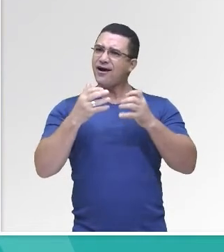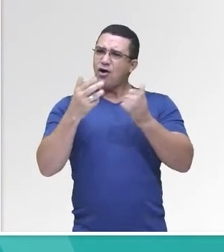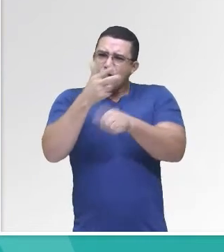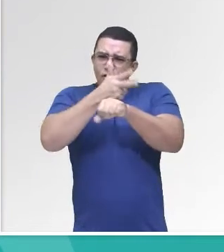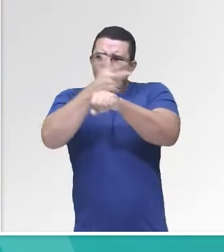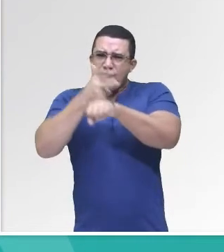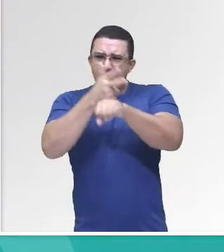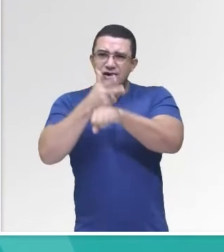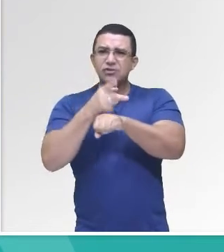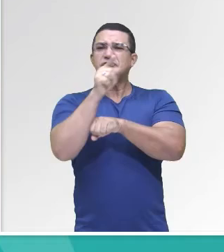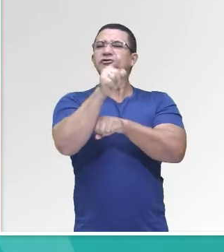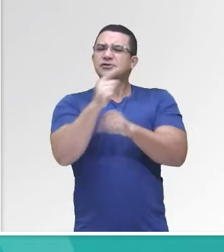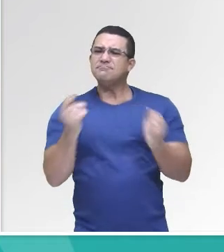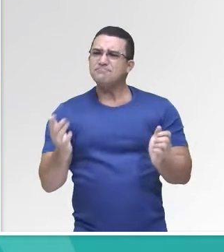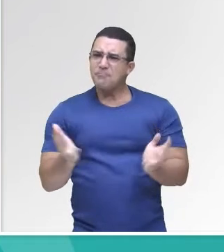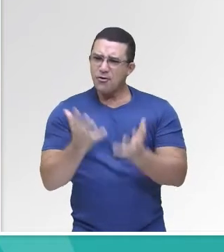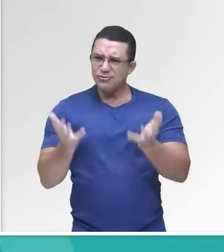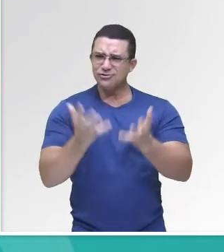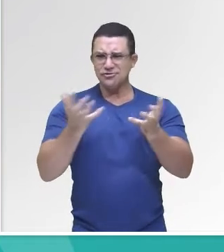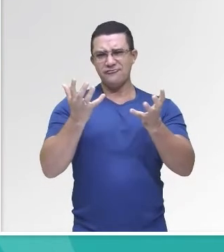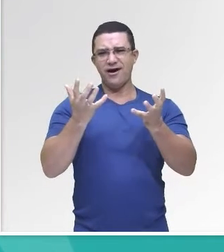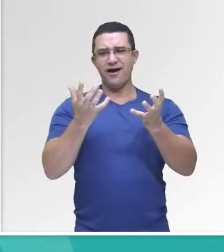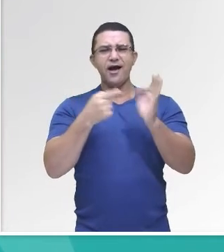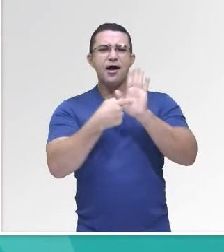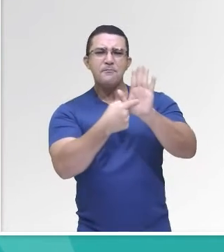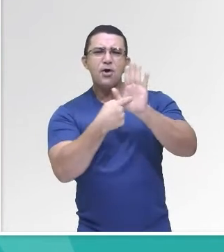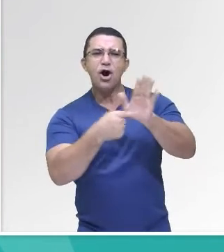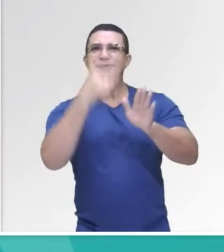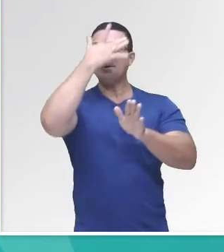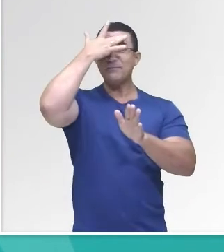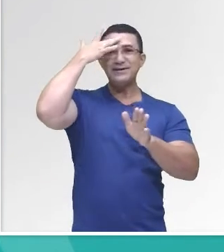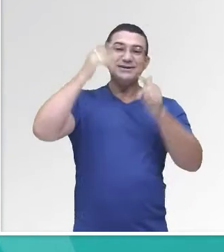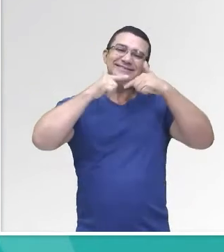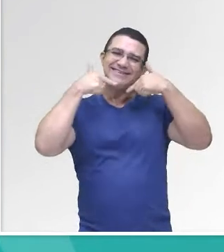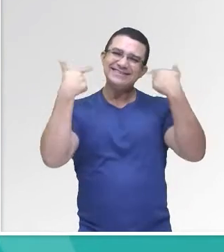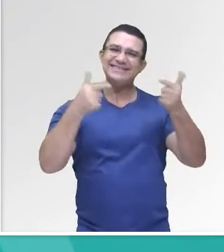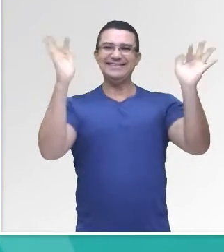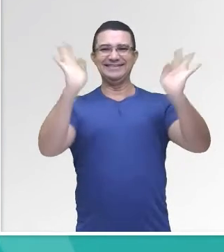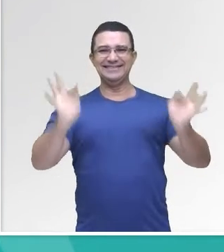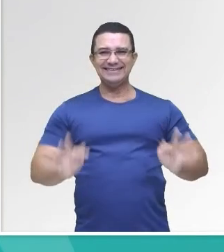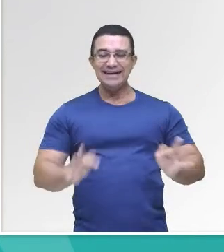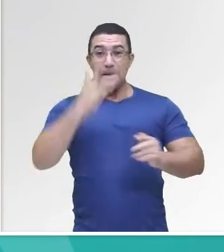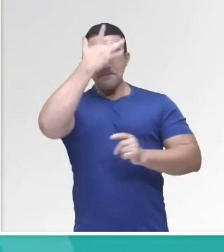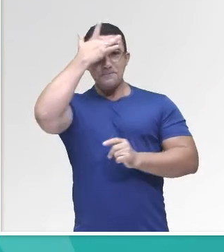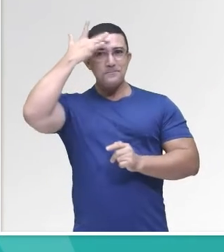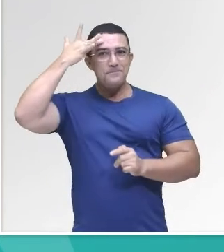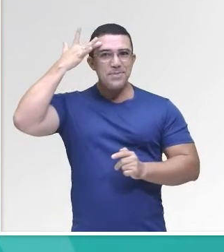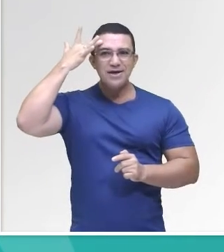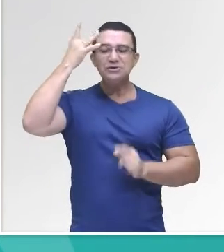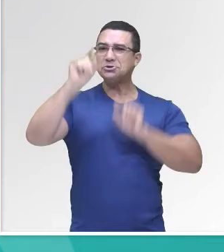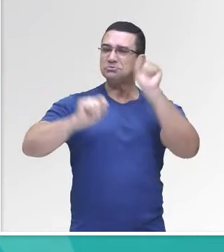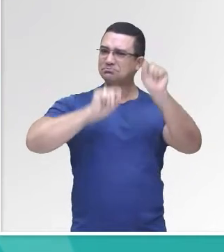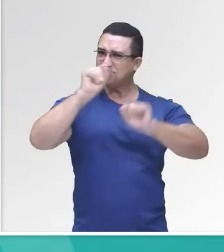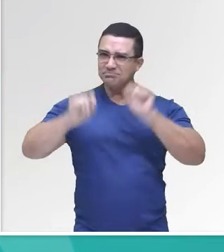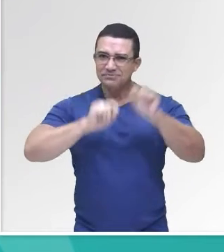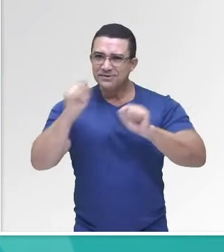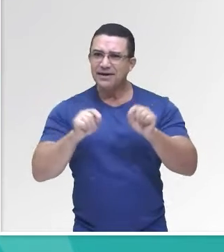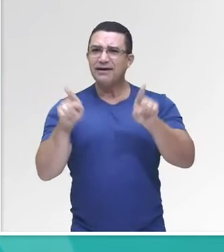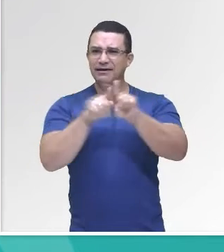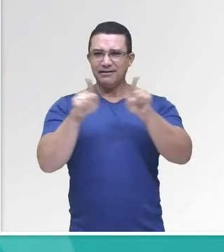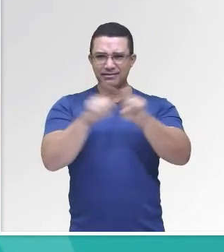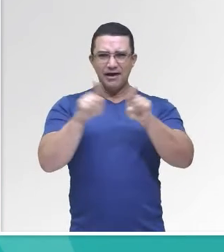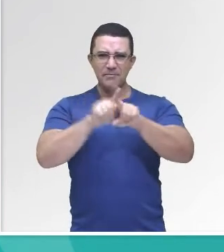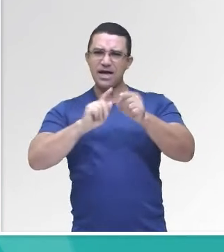vontade de consumir. Ele mostra o quê? Pessoas felizes, pessoas aí praticando